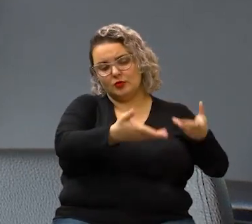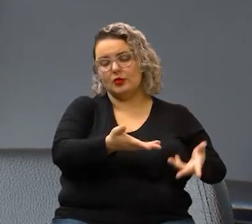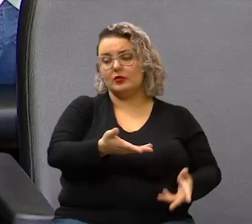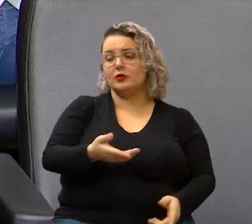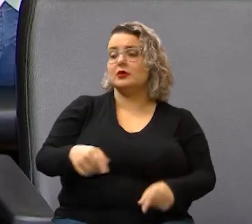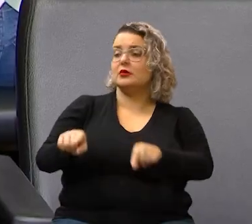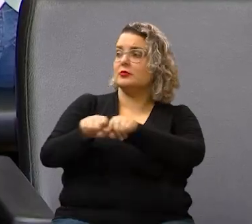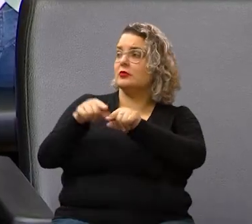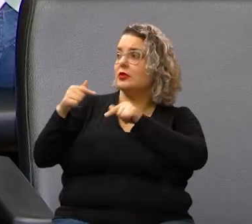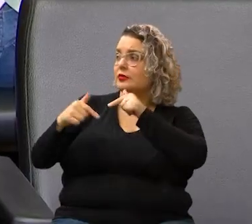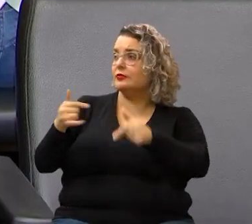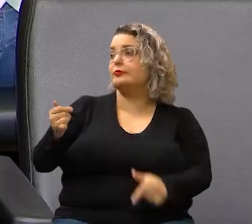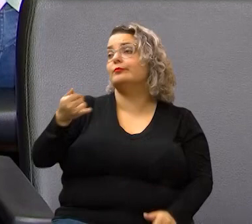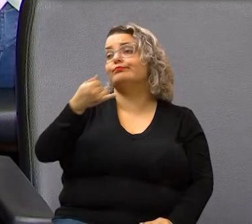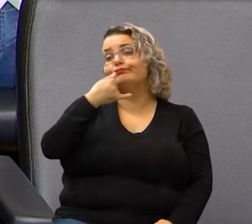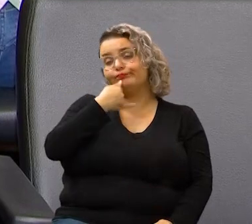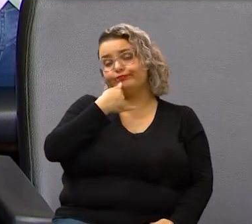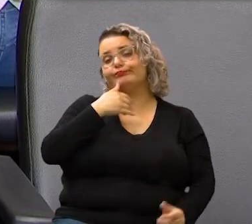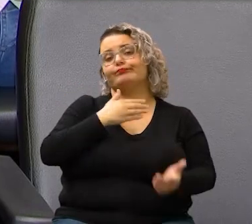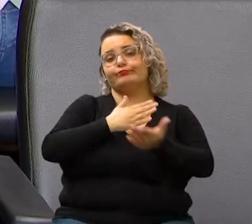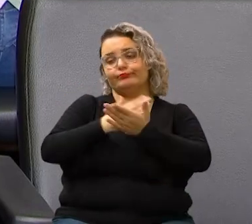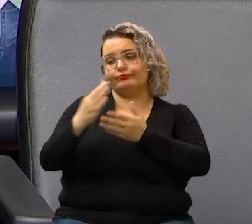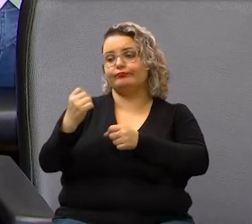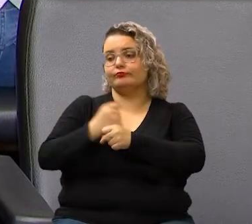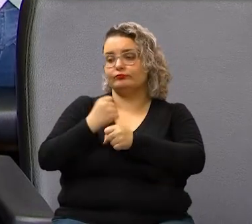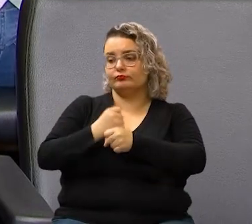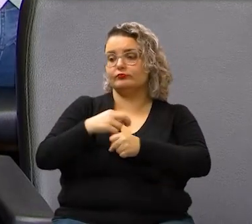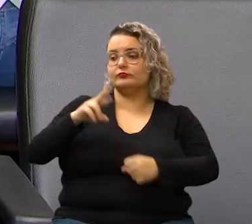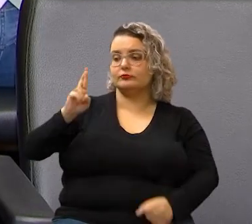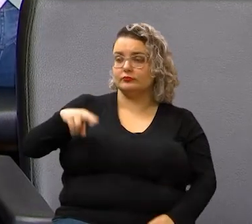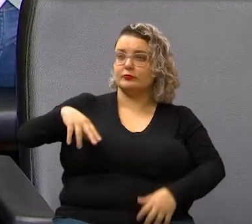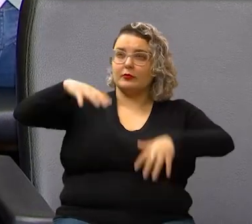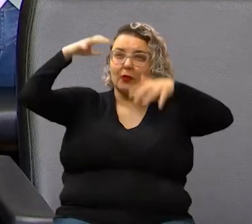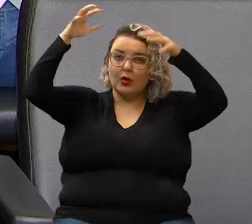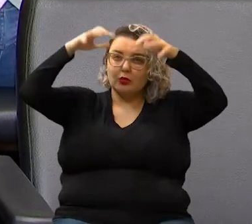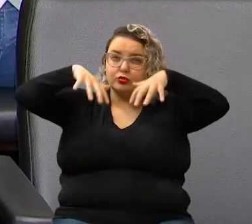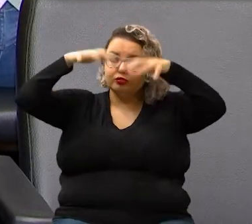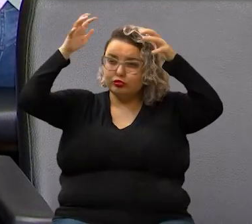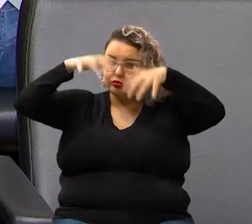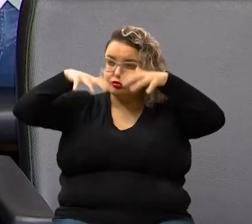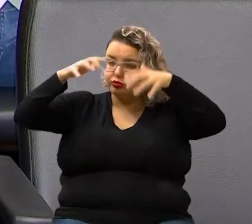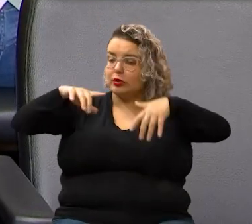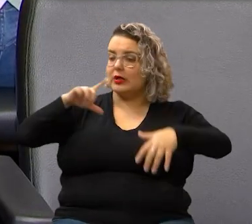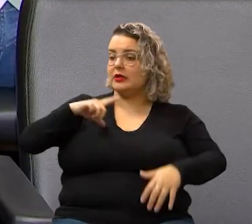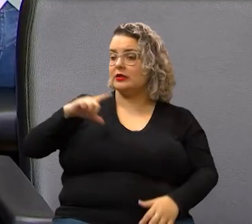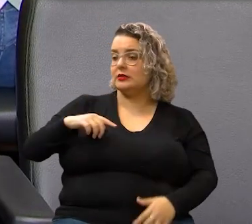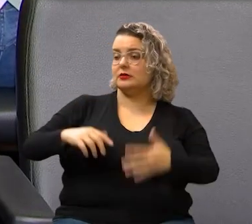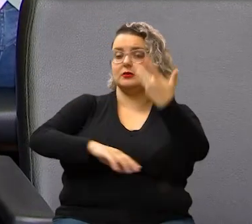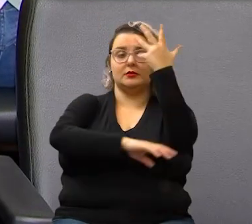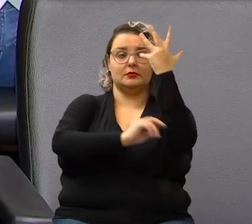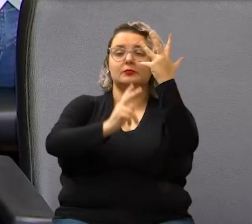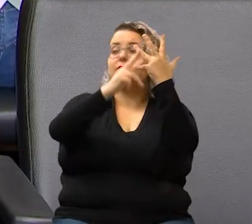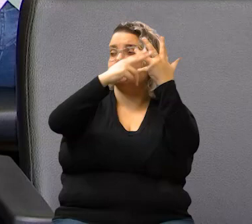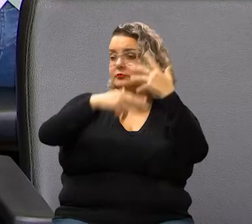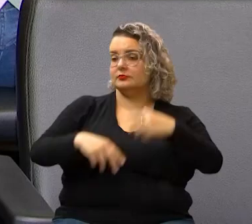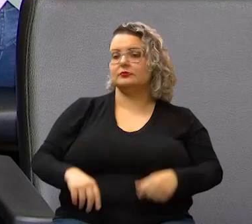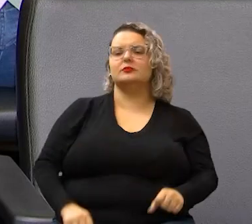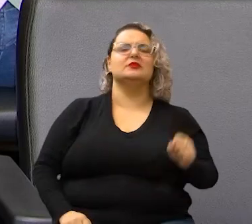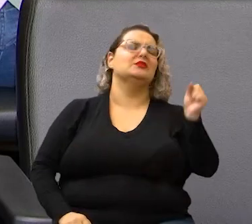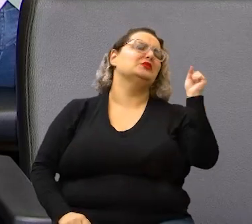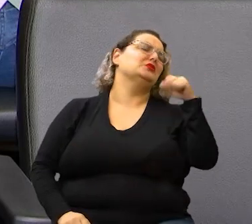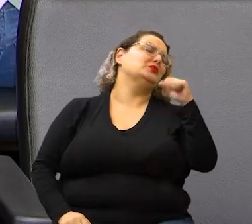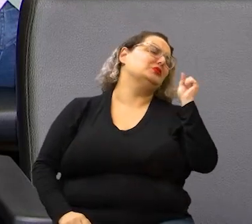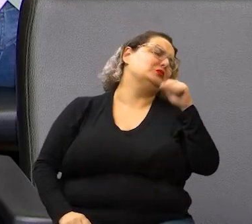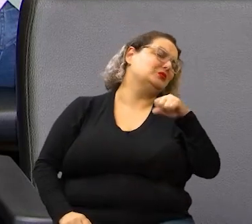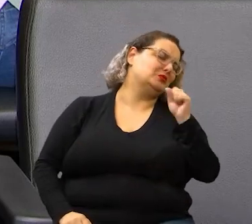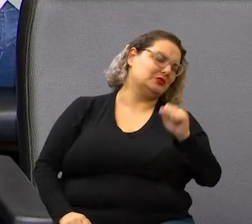eles. Fora aquele trabalho que, infelizmente, no começo do ano, por conta das fortes chuvas, tem questão de poda de árvore,